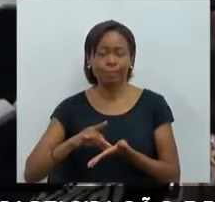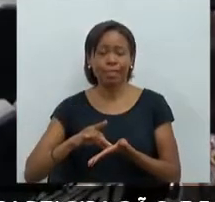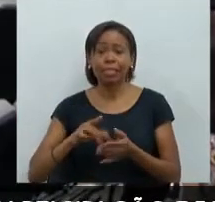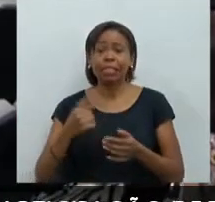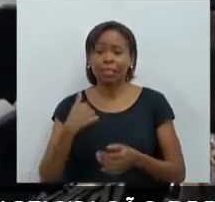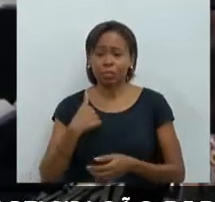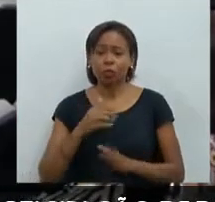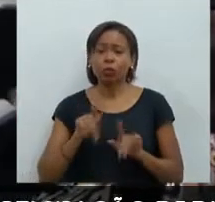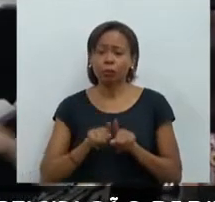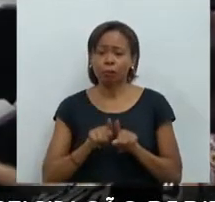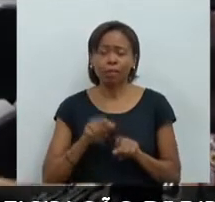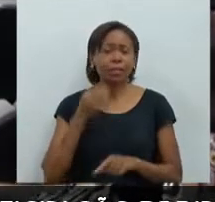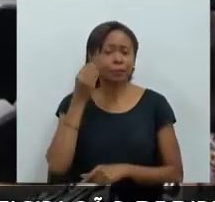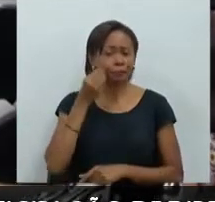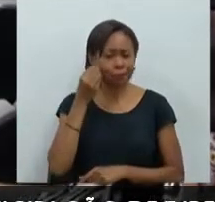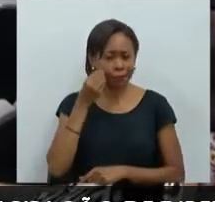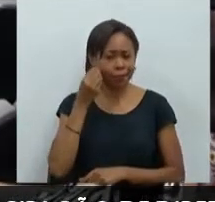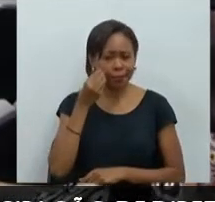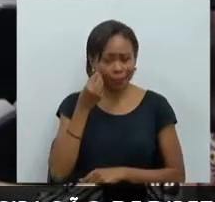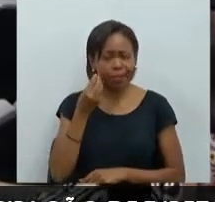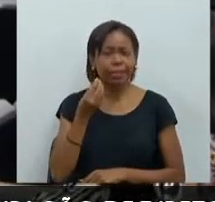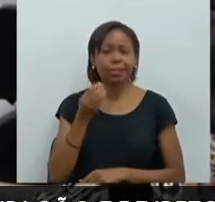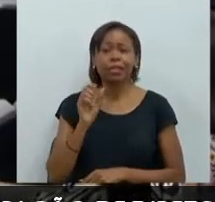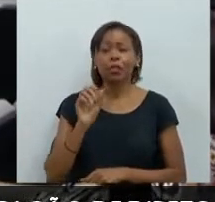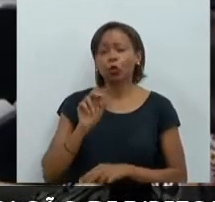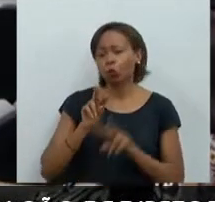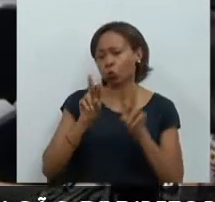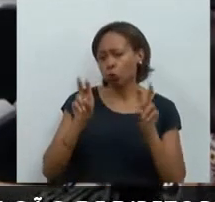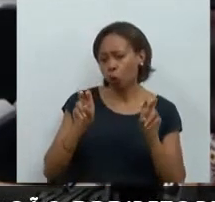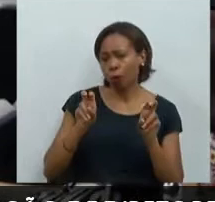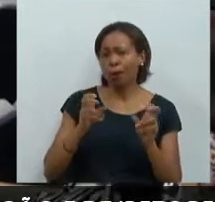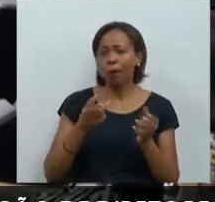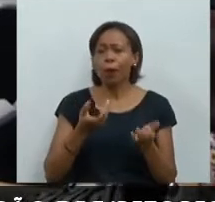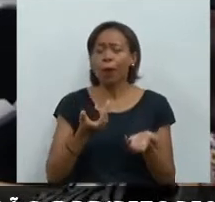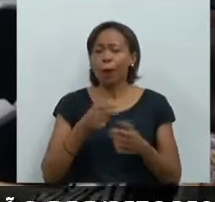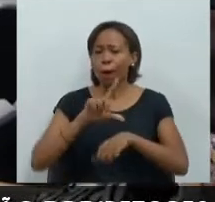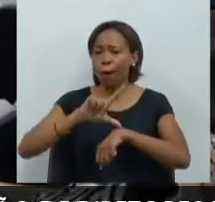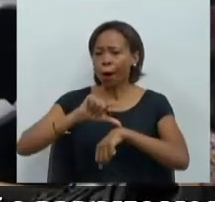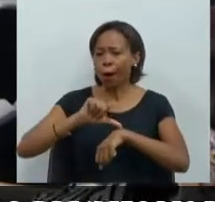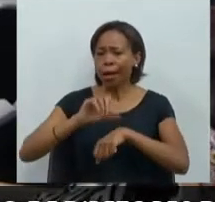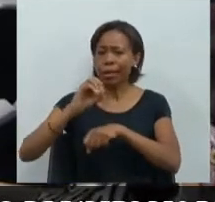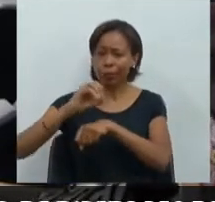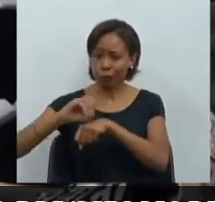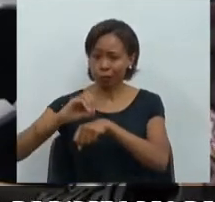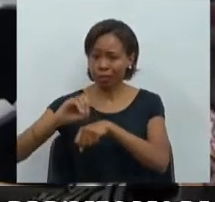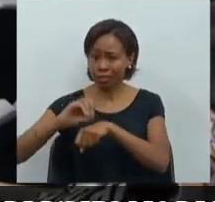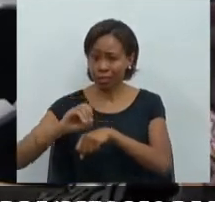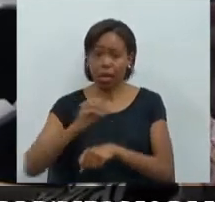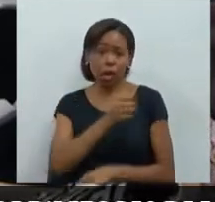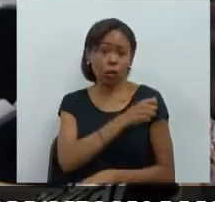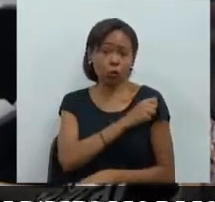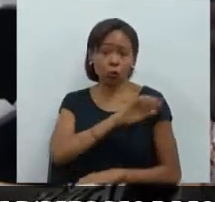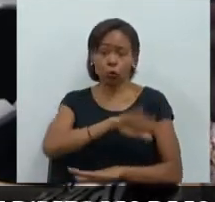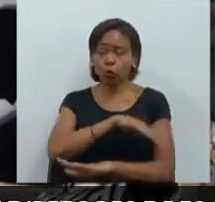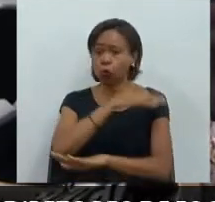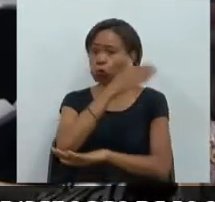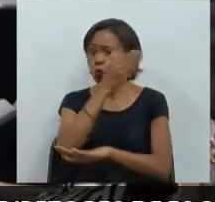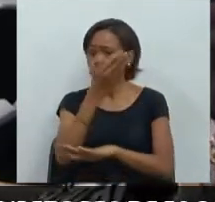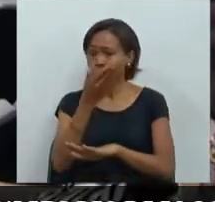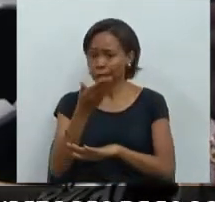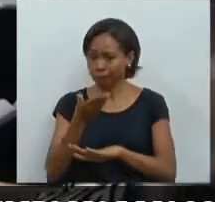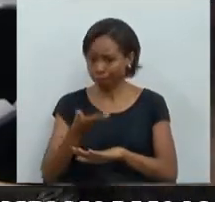os meninos no contraturno da oficina. Eles ficam o dia inteiro. E a verba que é destinada para as escolas de